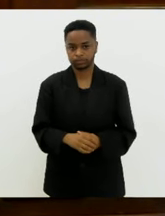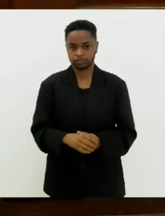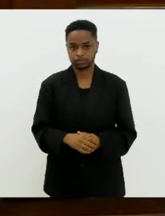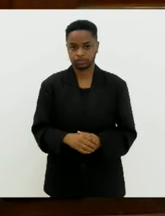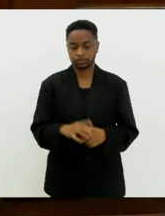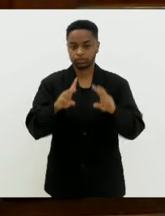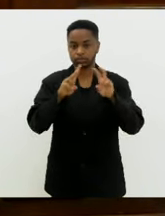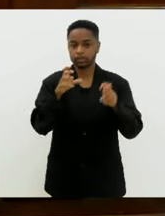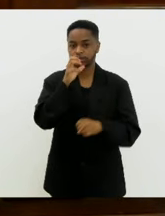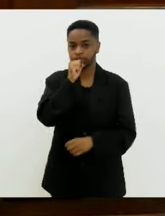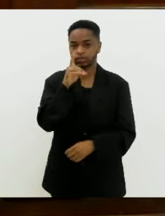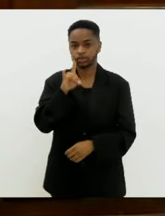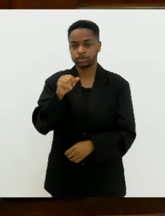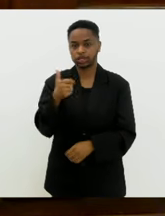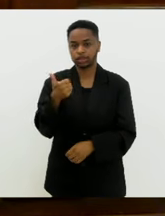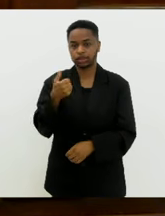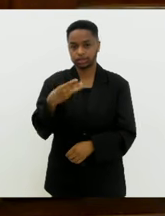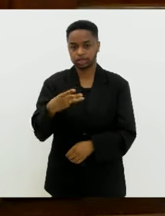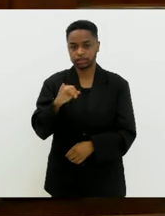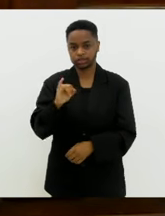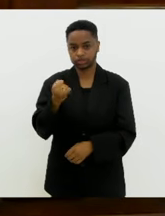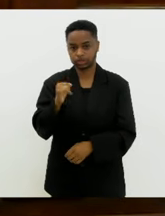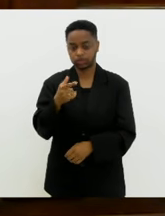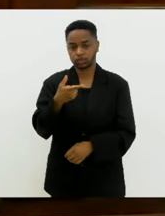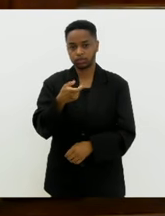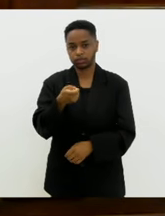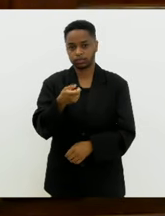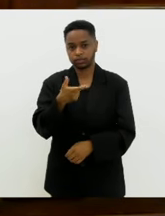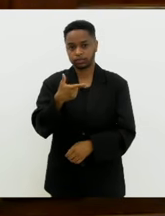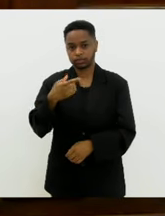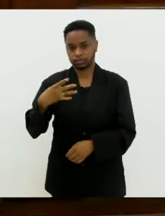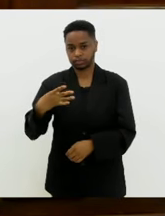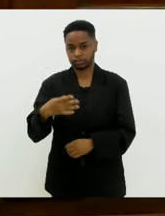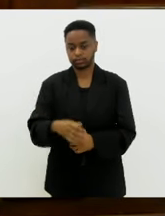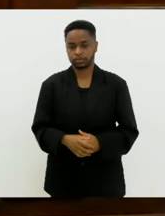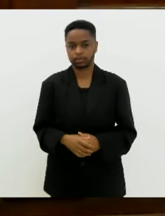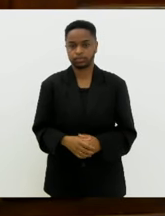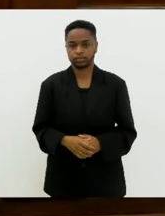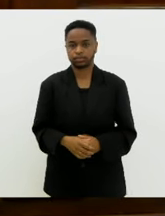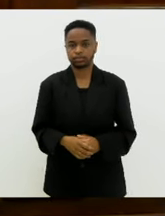dia 13 de janeiro de 2024.